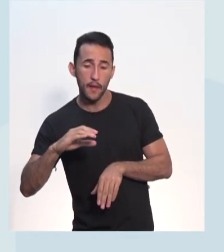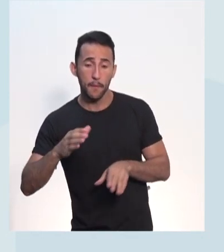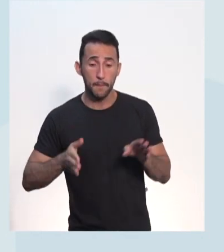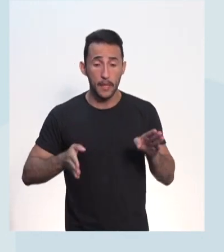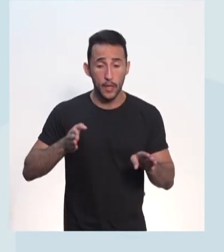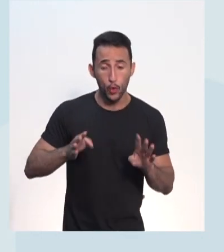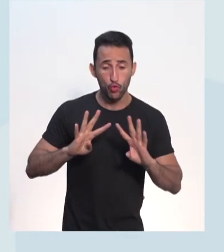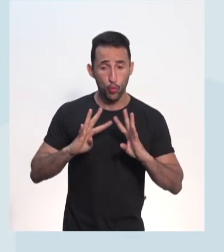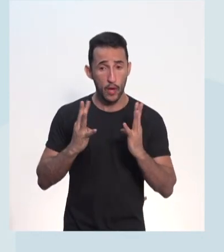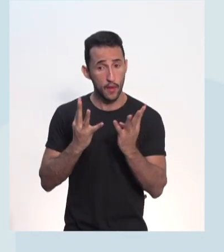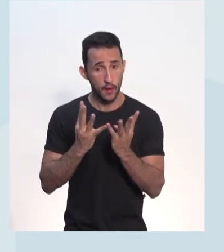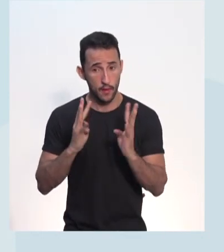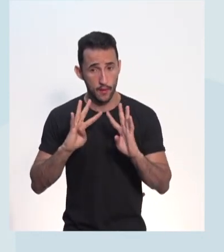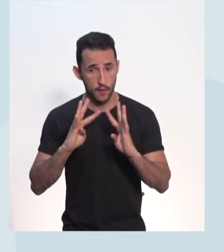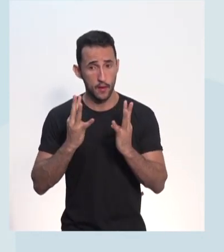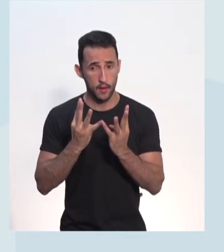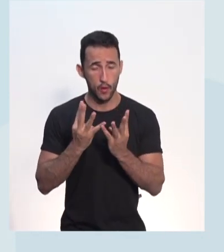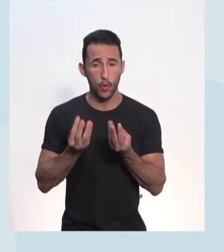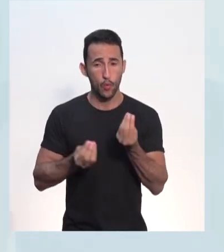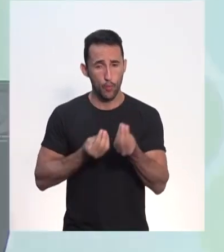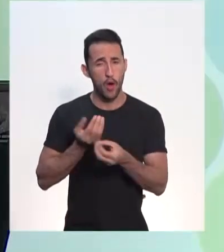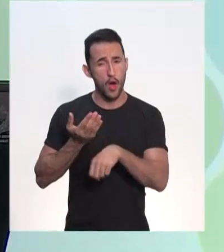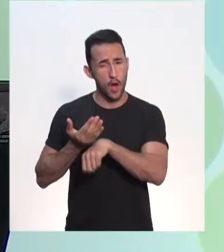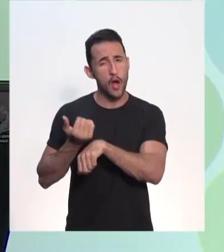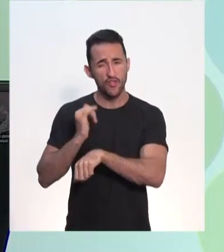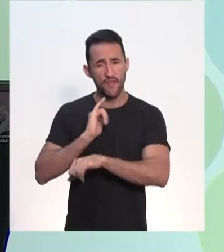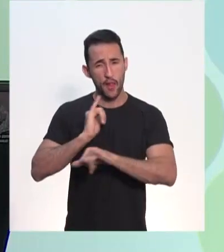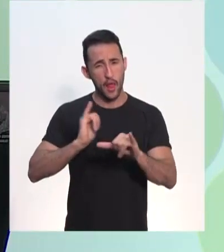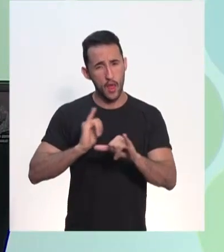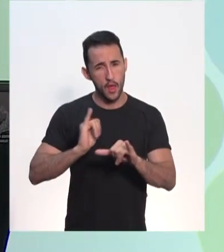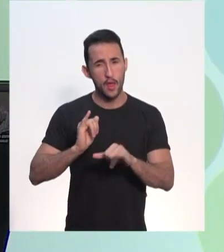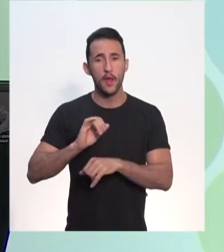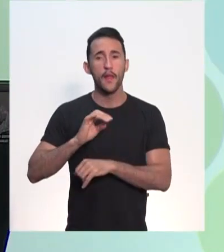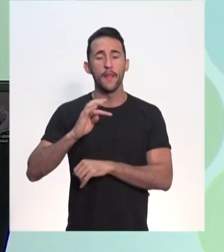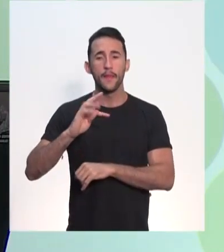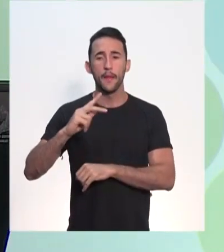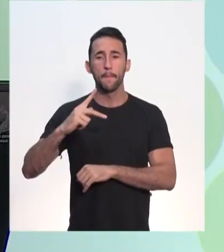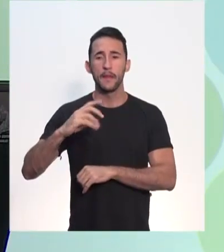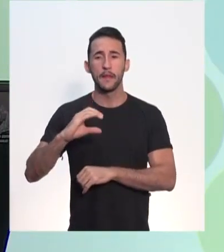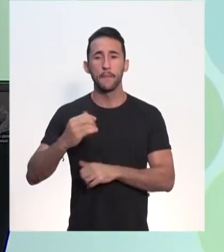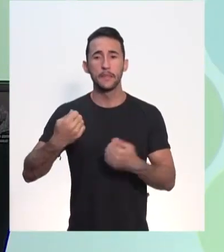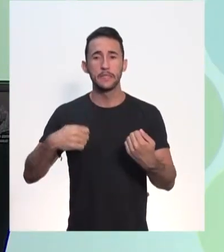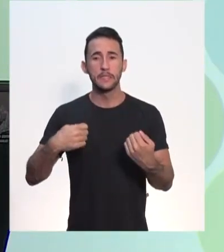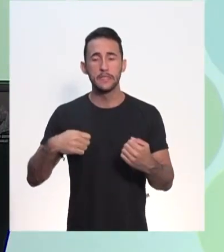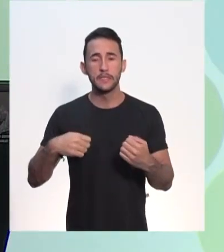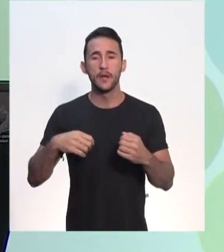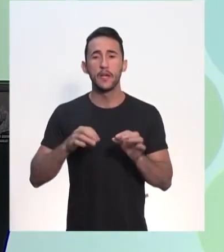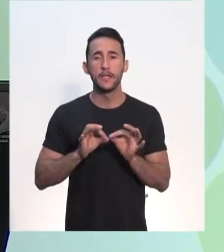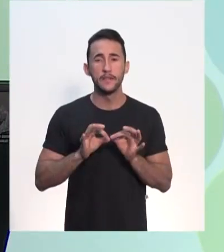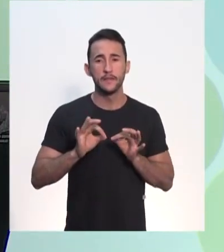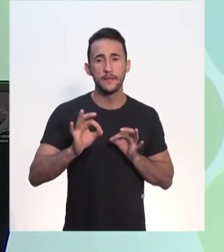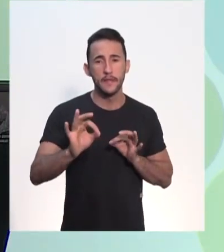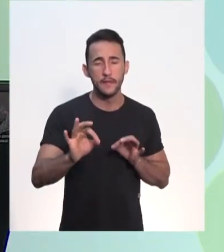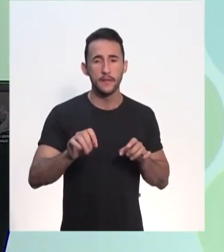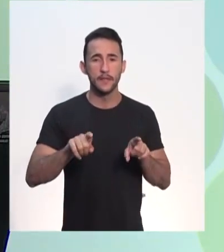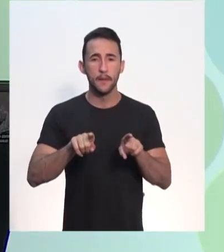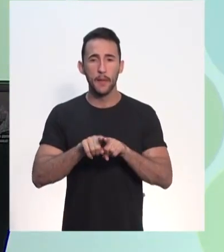de isolamento social. Como eu mencionei, uma ATPC que terá que ser realizada à distância, mediada